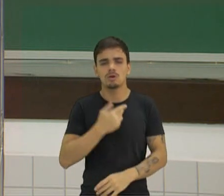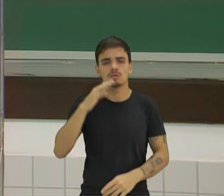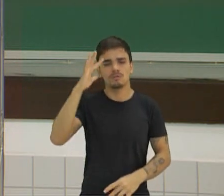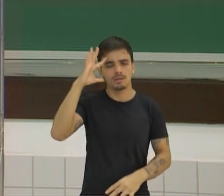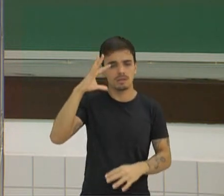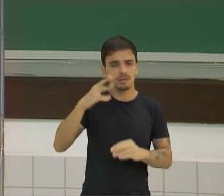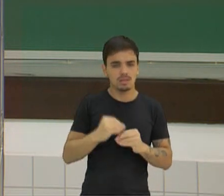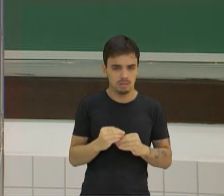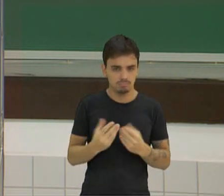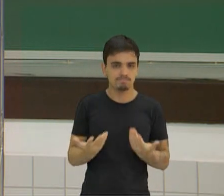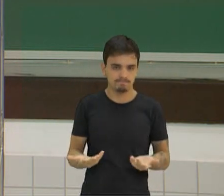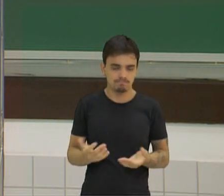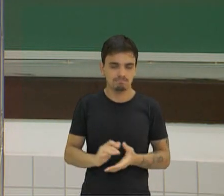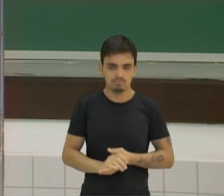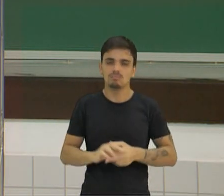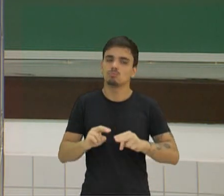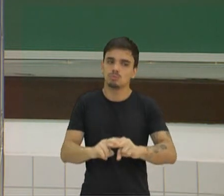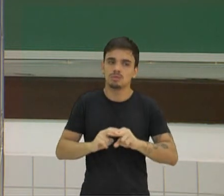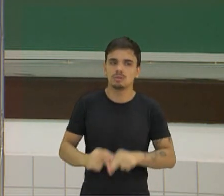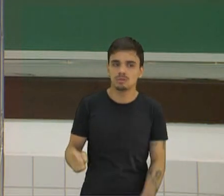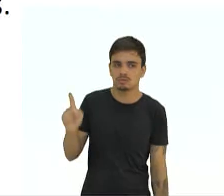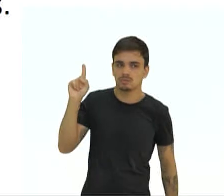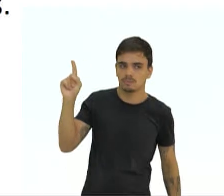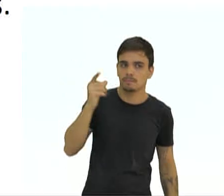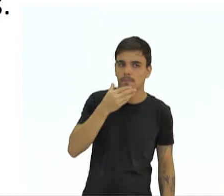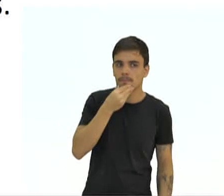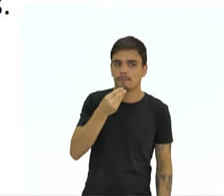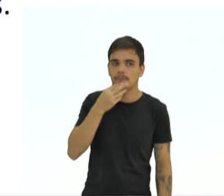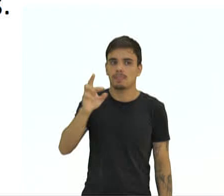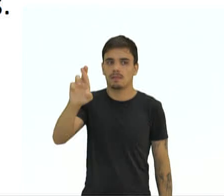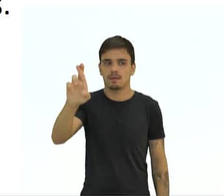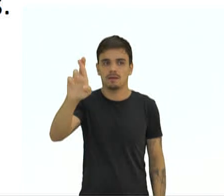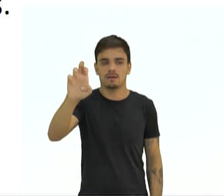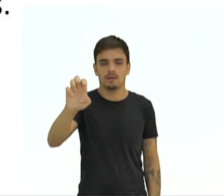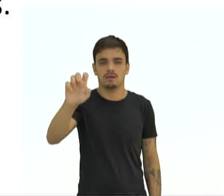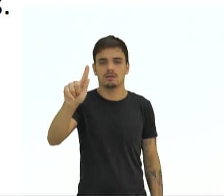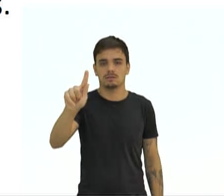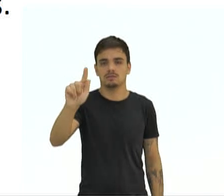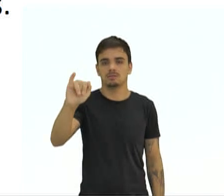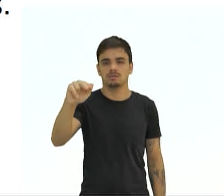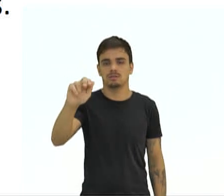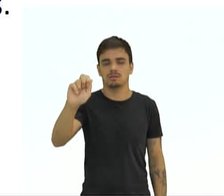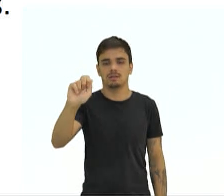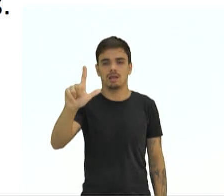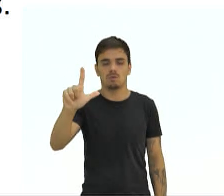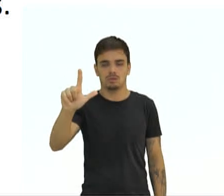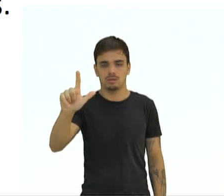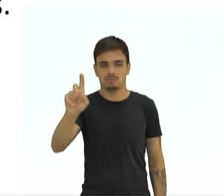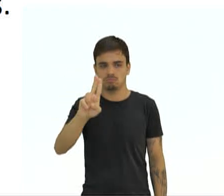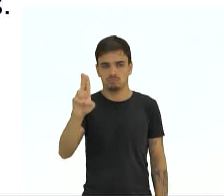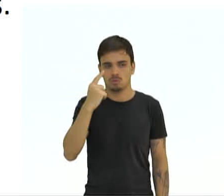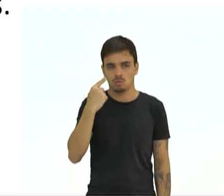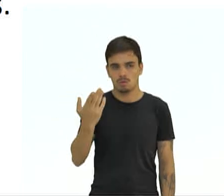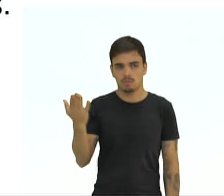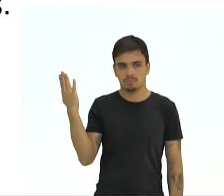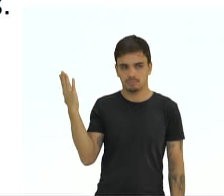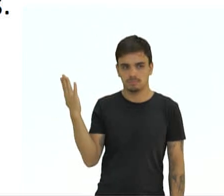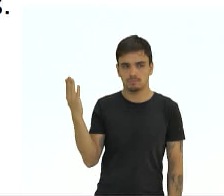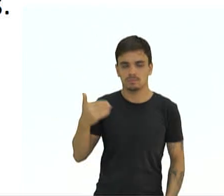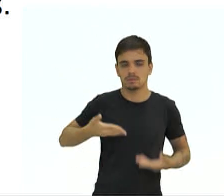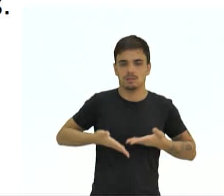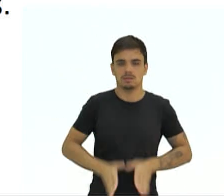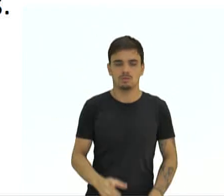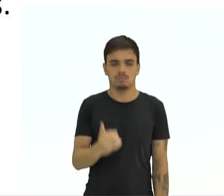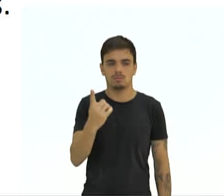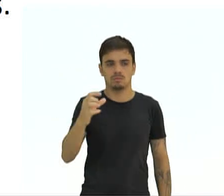atualmente esse cidadão aqui ó o Reginaldo grundahl purê que nasceu